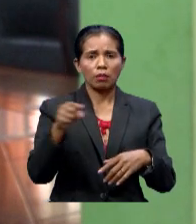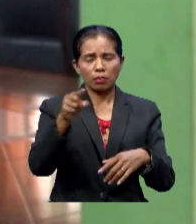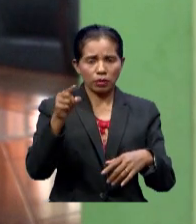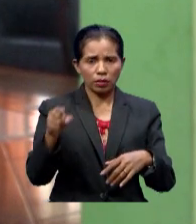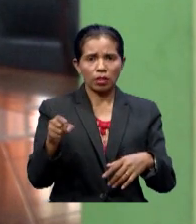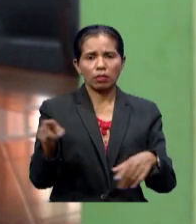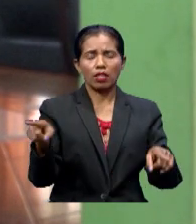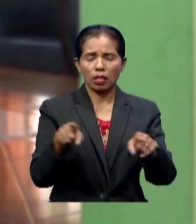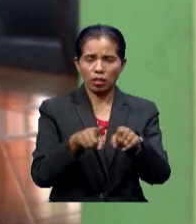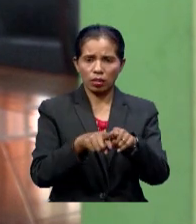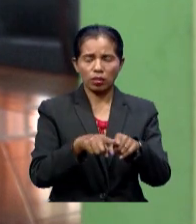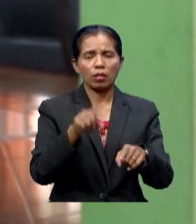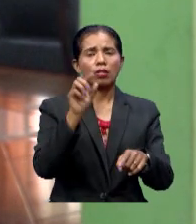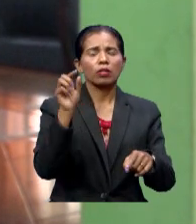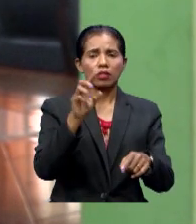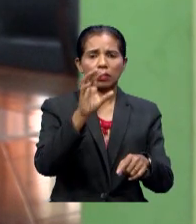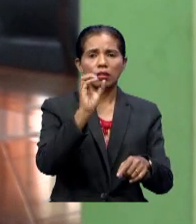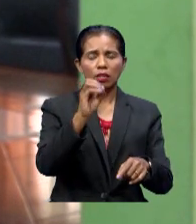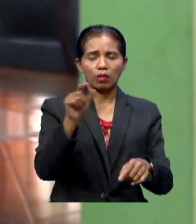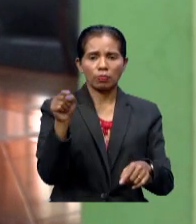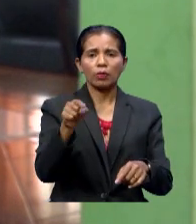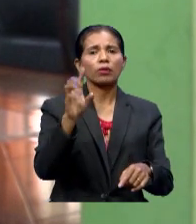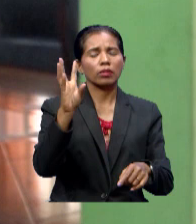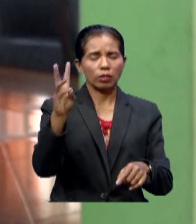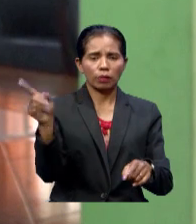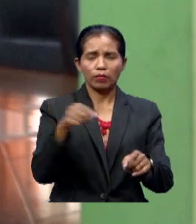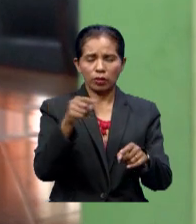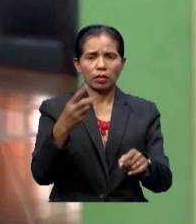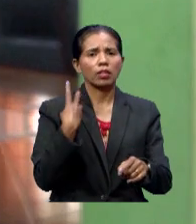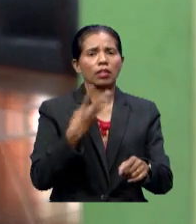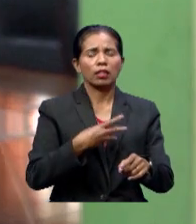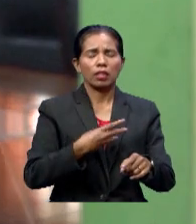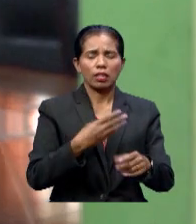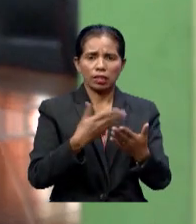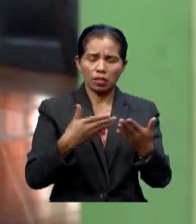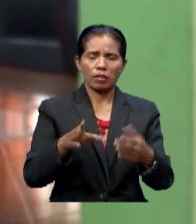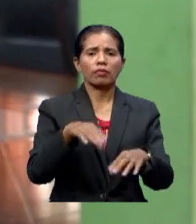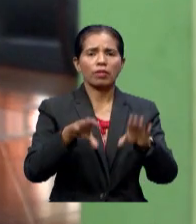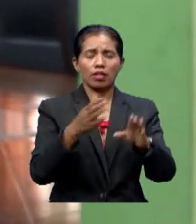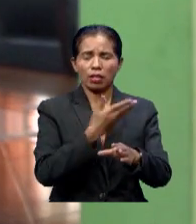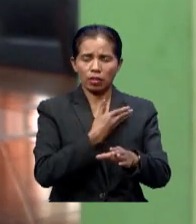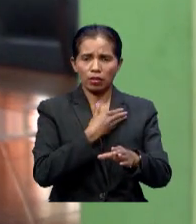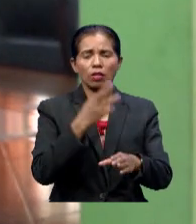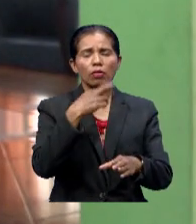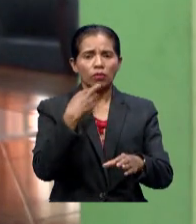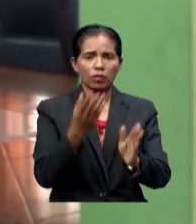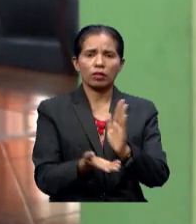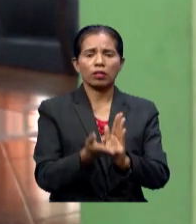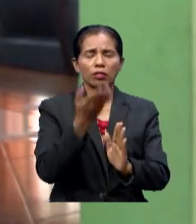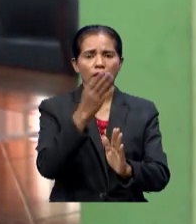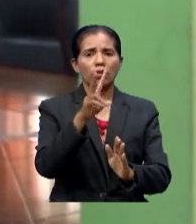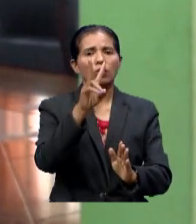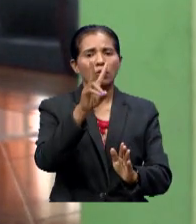fulan coto 0,3%. Se 0,6% né, não entende inflação né, maio se preço fos max saiba